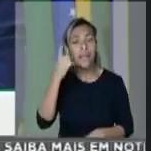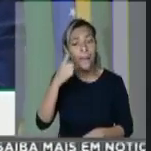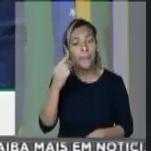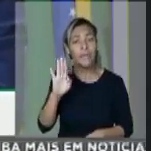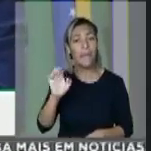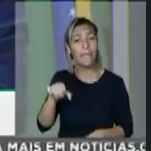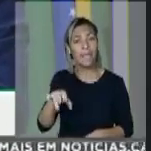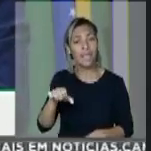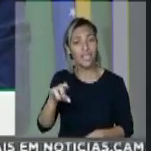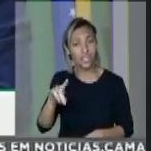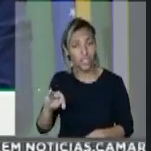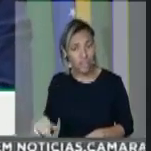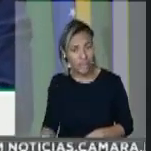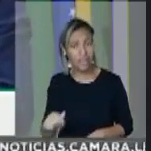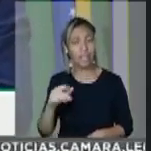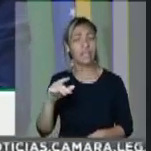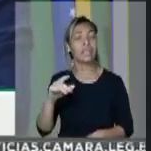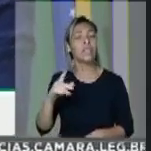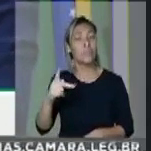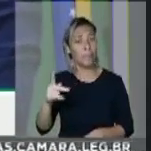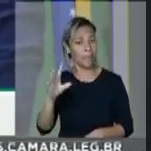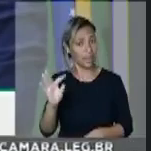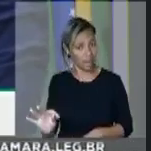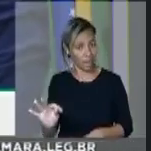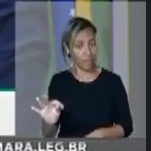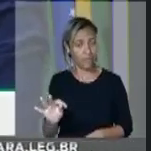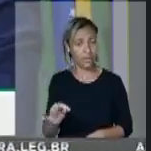deputada Benedita da Silva, do PT,